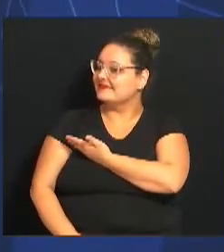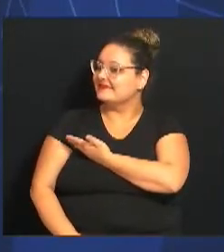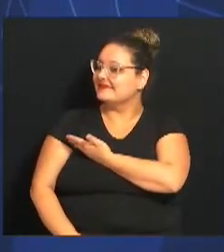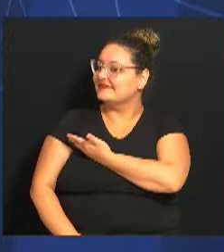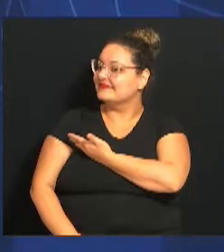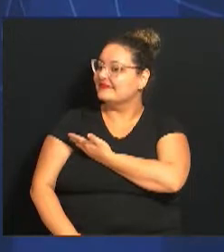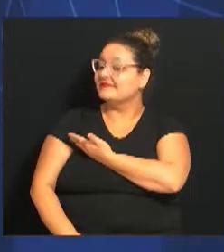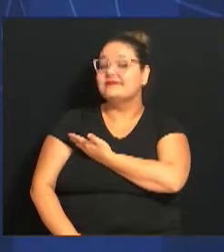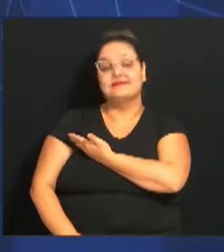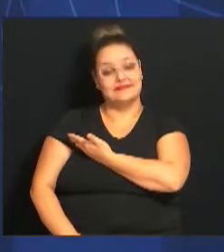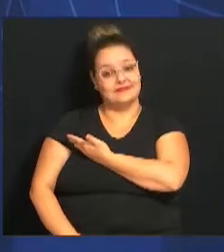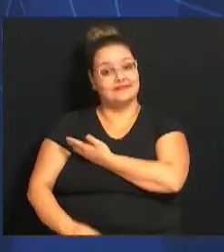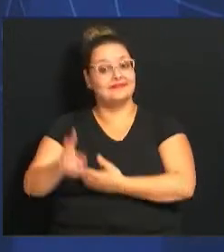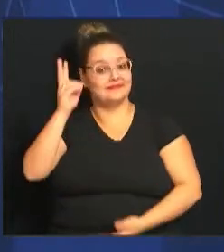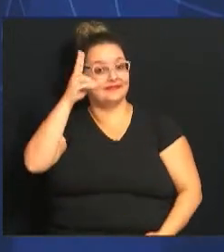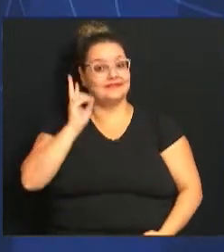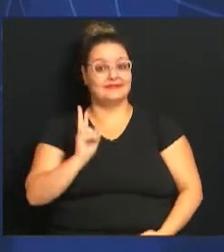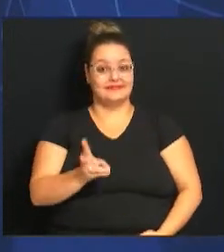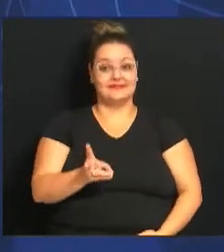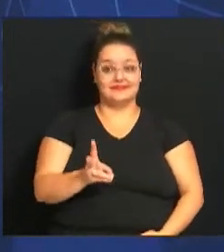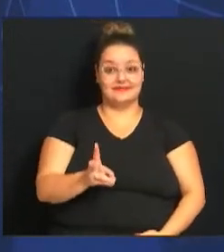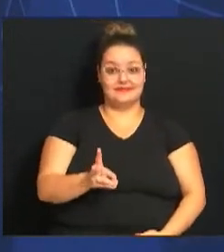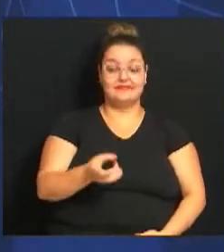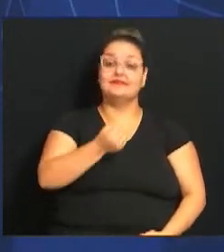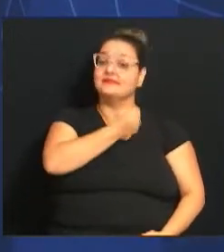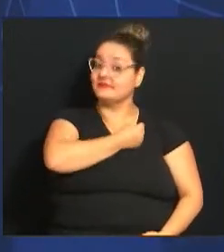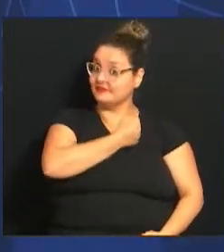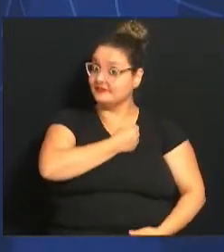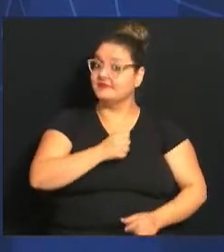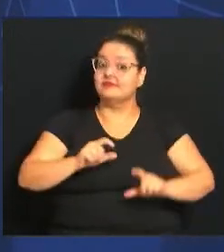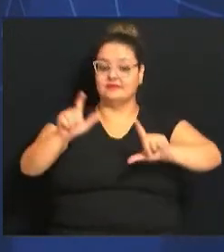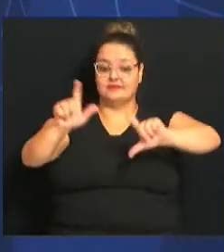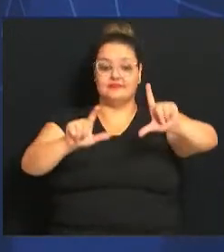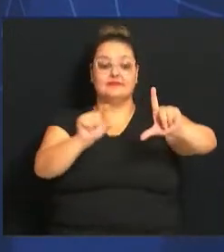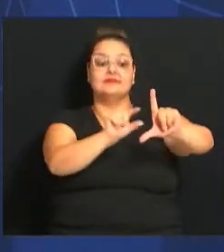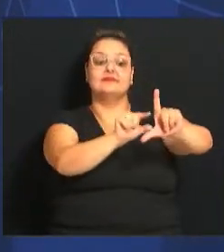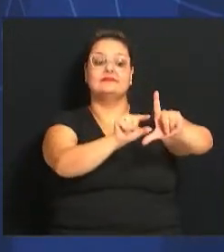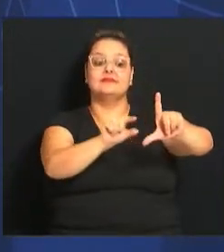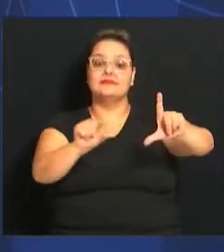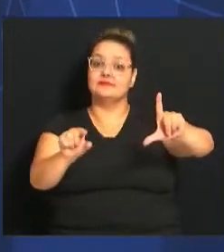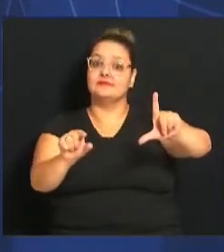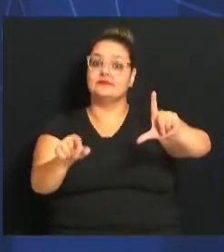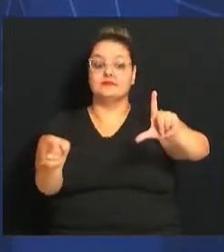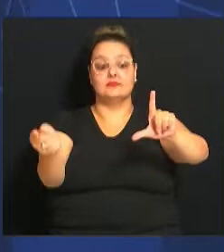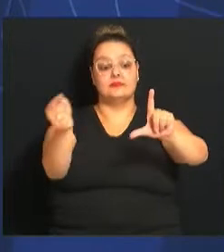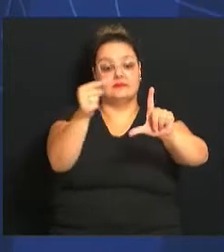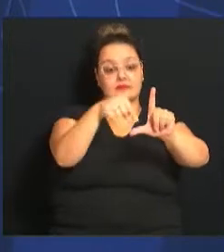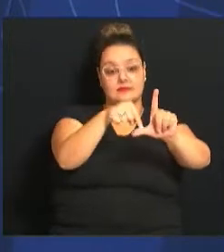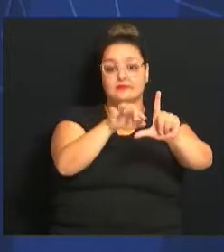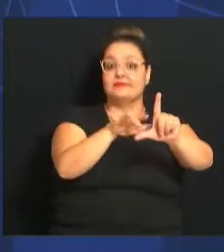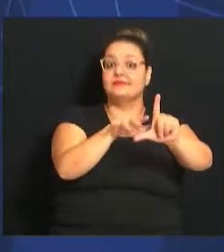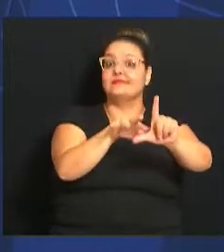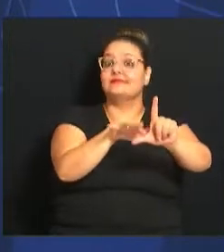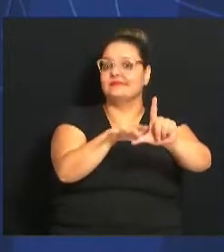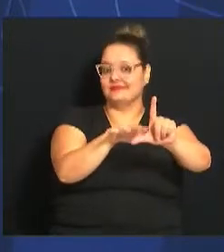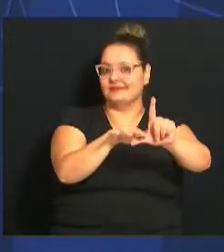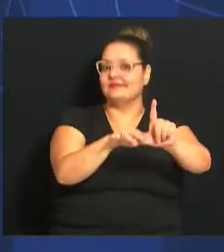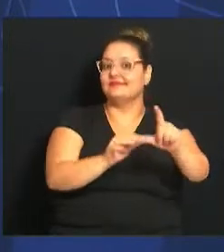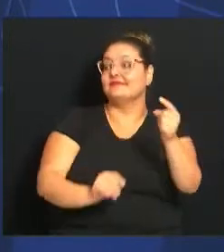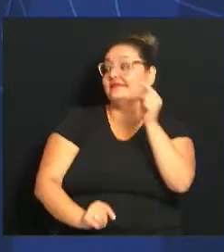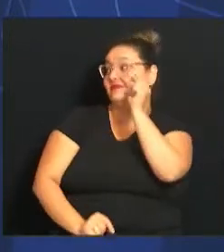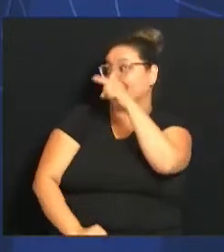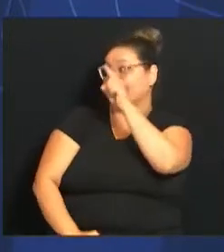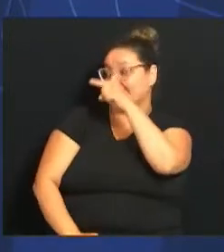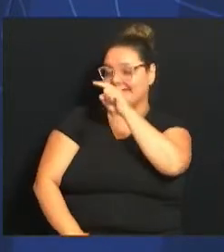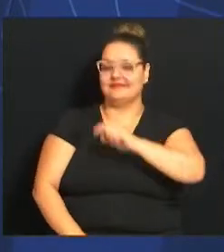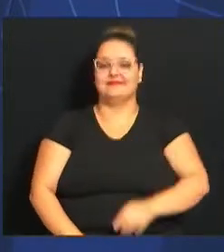978293776. Lembrando sempre, hein? Número do WhatsApp apareceu na sua tela? Antes tem o QR Code, olha só, tô apontando aqui para ele.